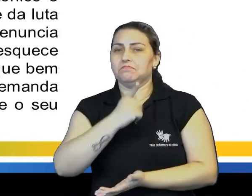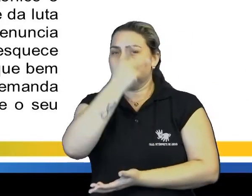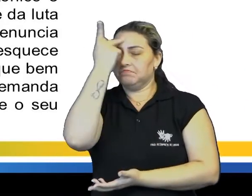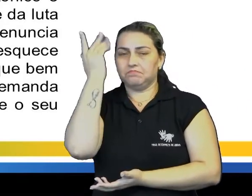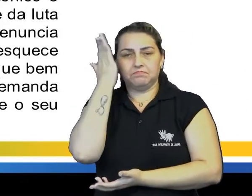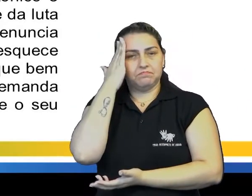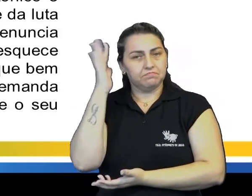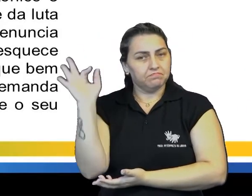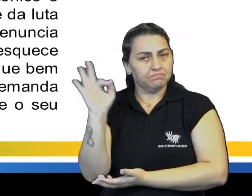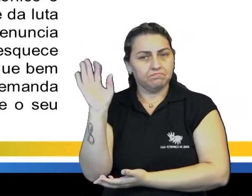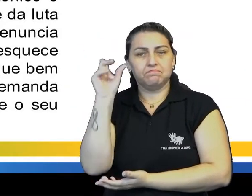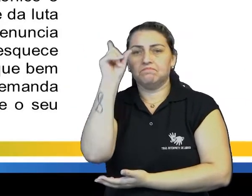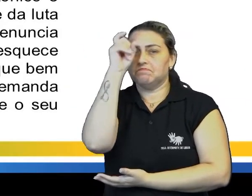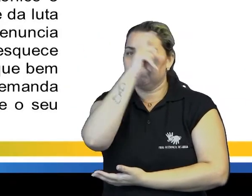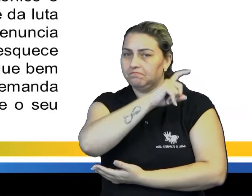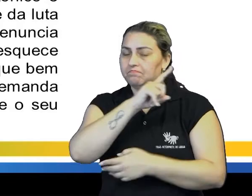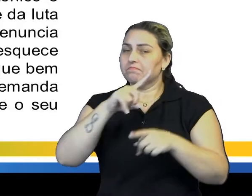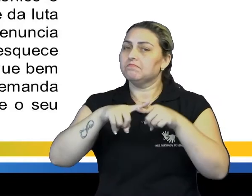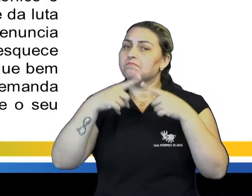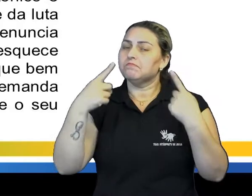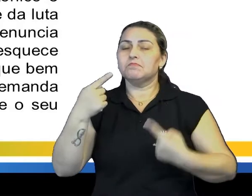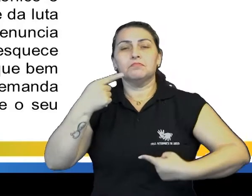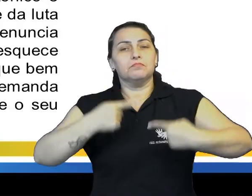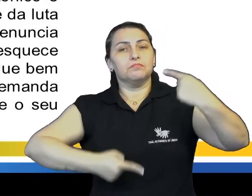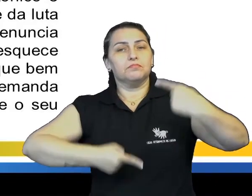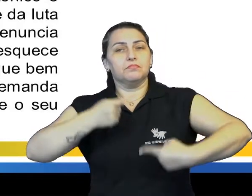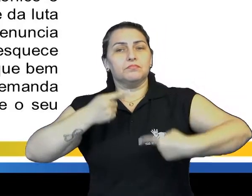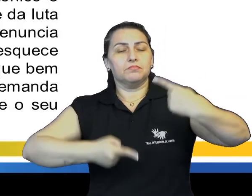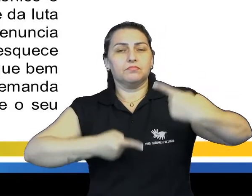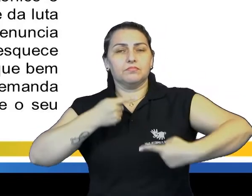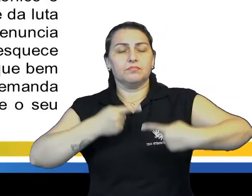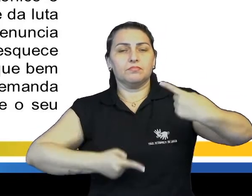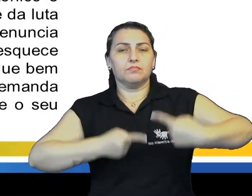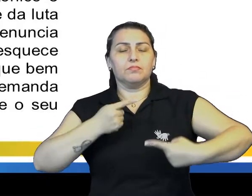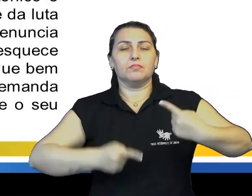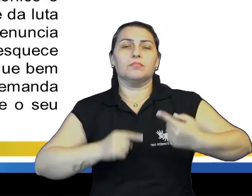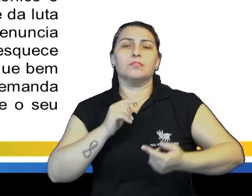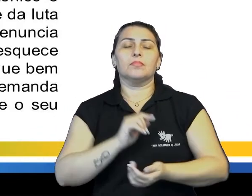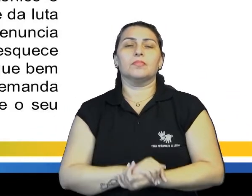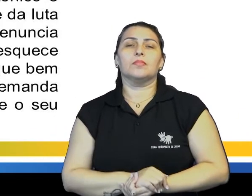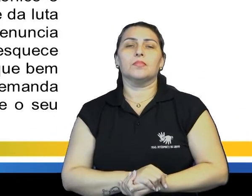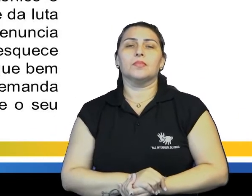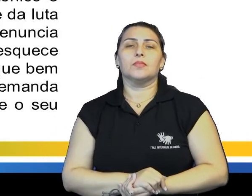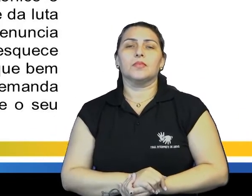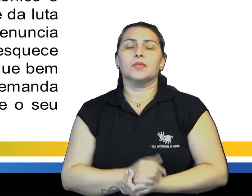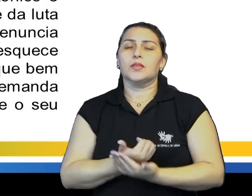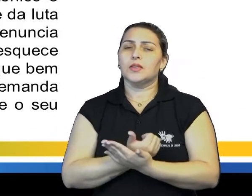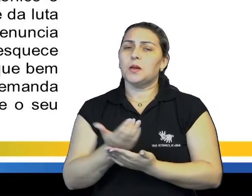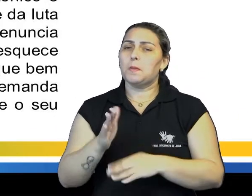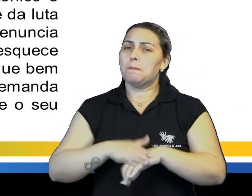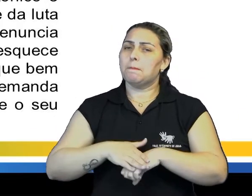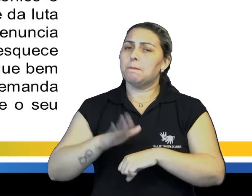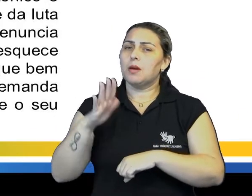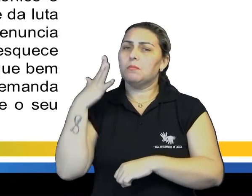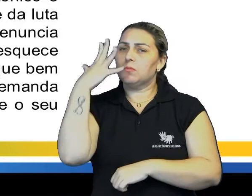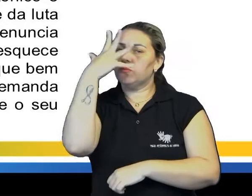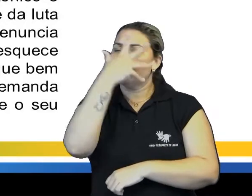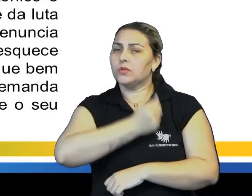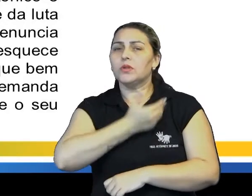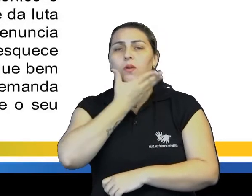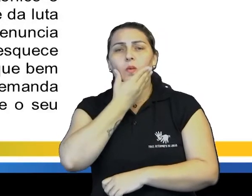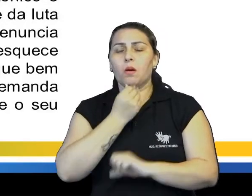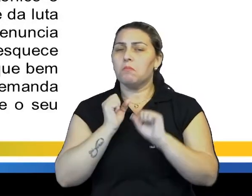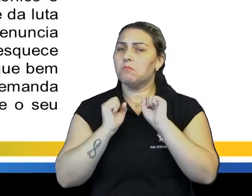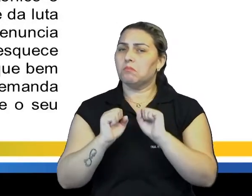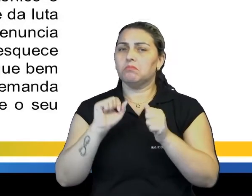entende, realmente é complicado. Mas a política, ela é a ação mais bonita que um homem